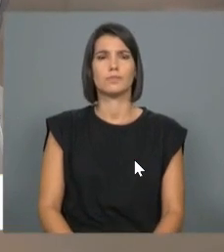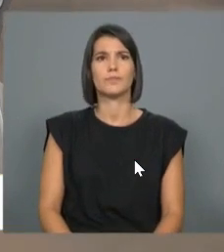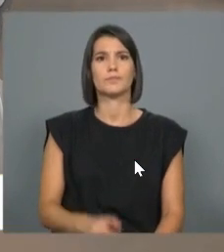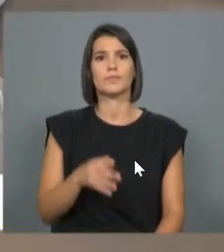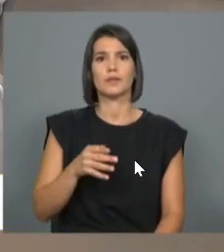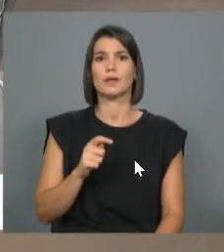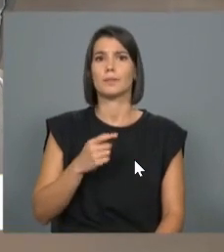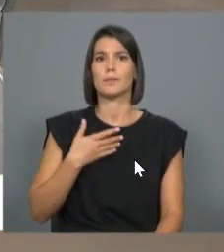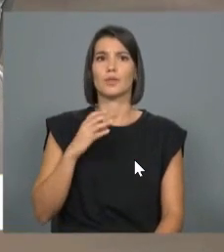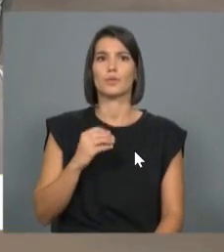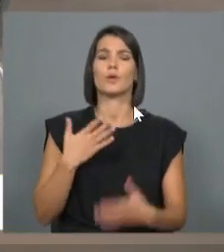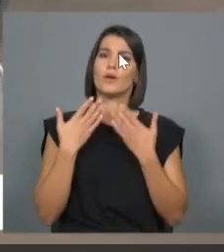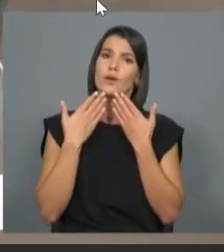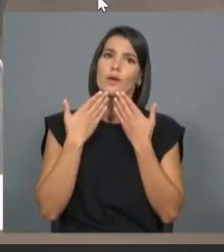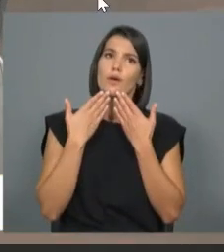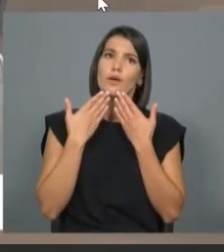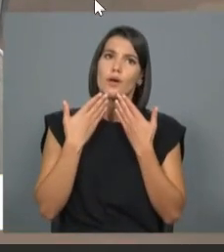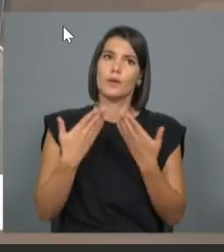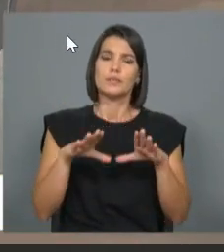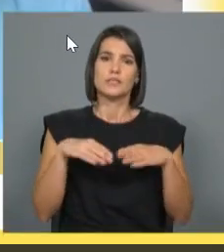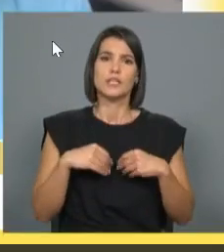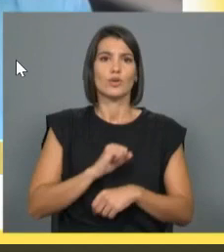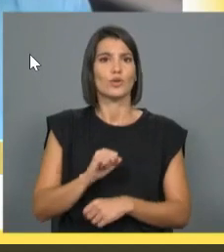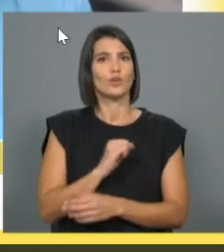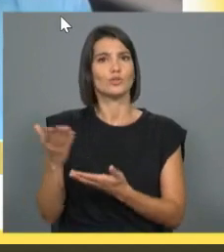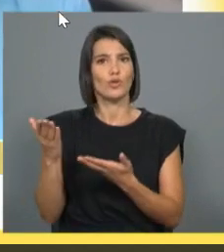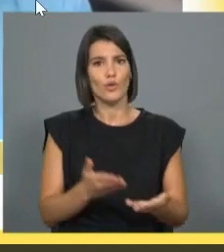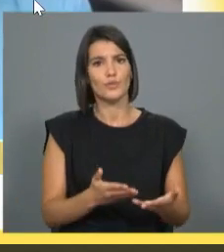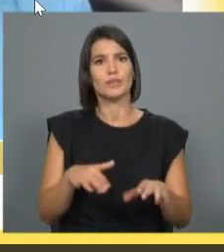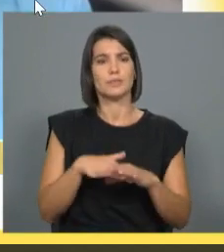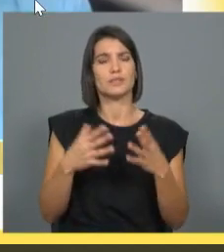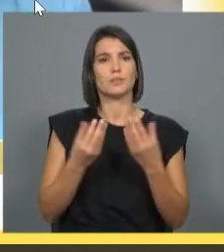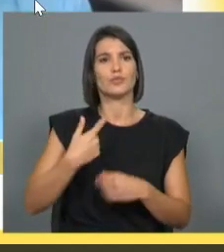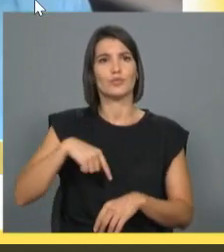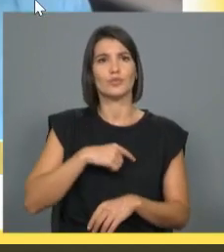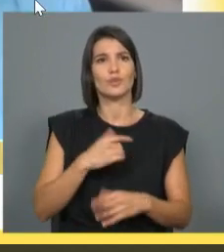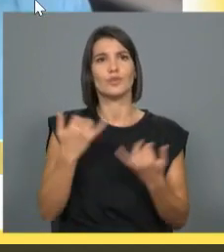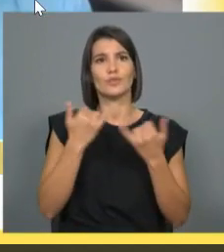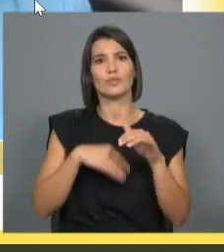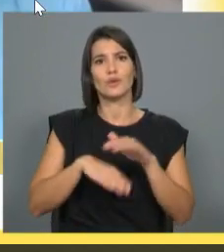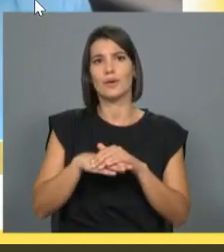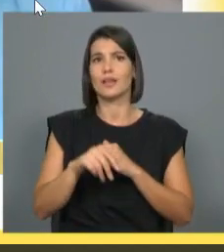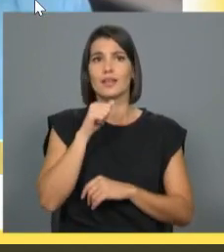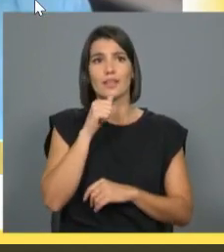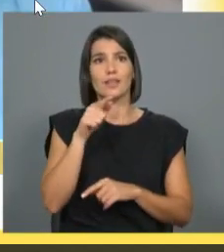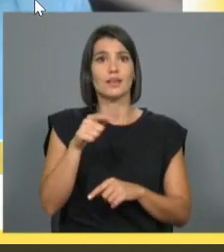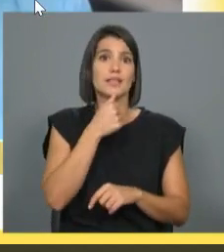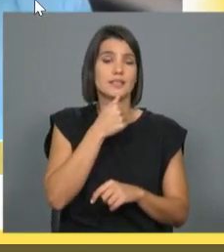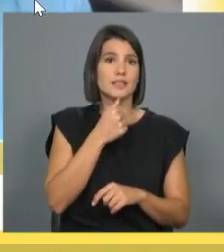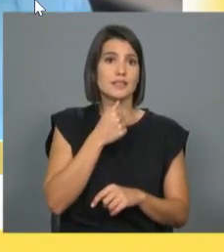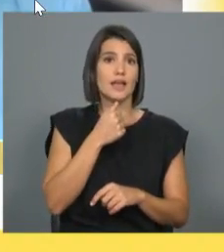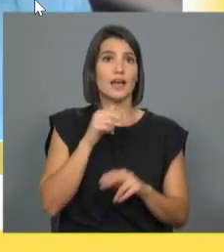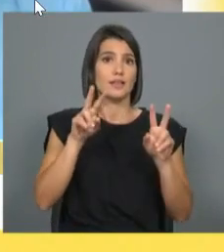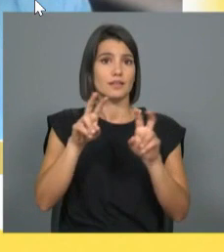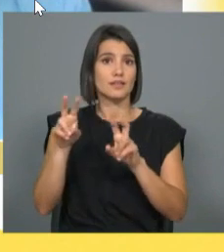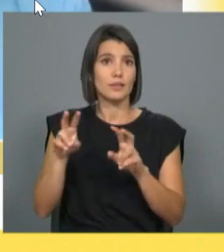Pedro, obrigado por ter aceitado o nosso convite para estar connosco. As maiores felicidades e sempre que entender que